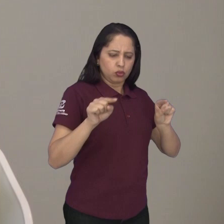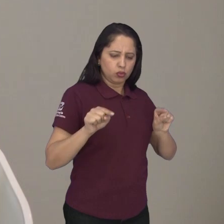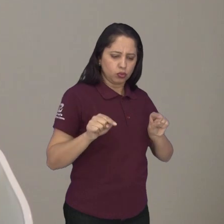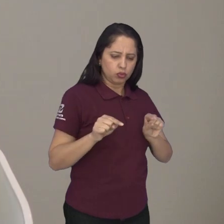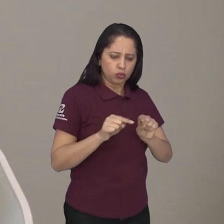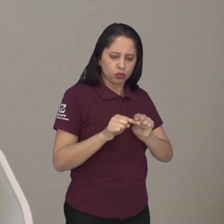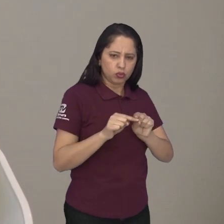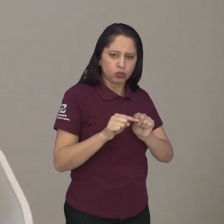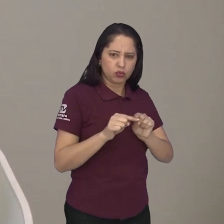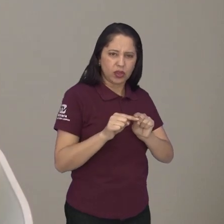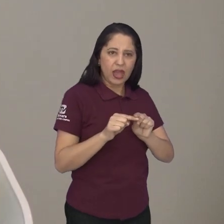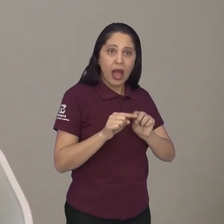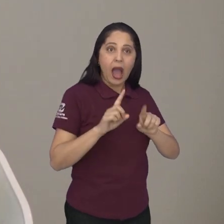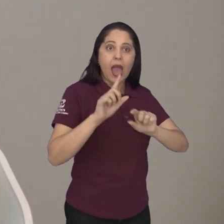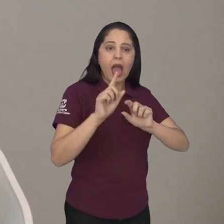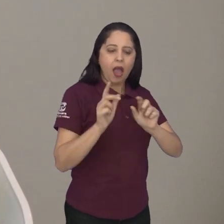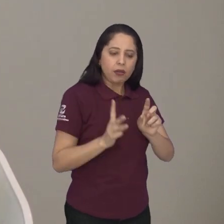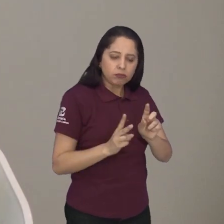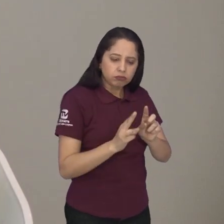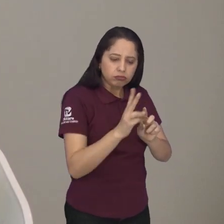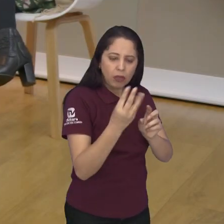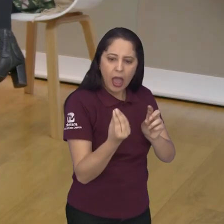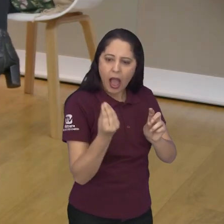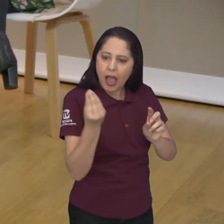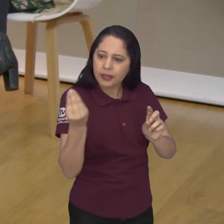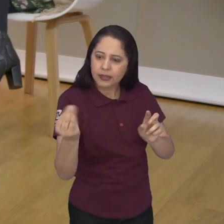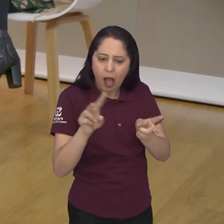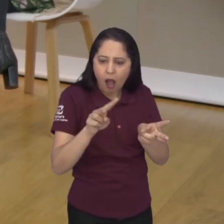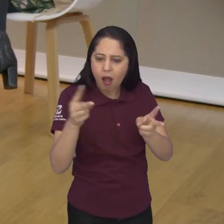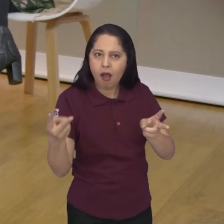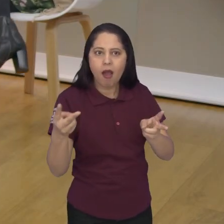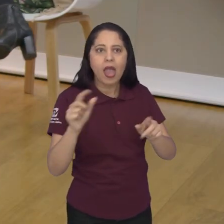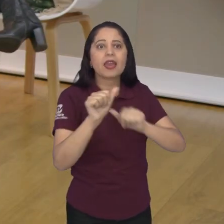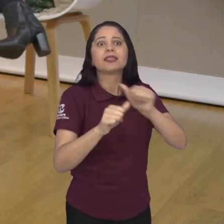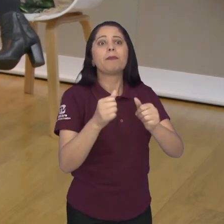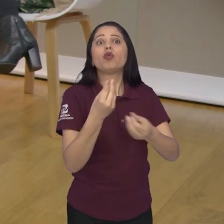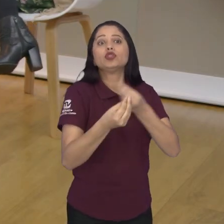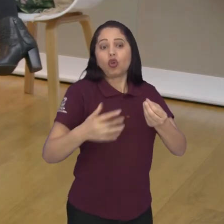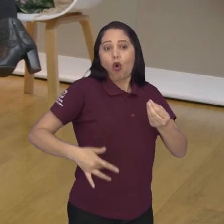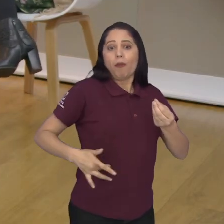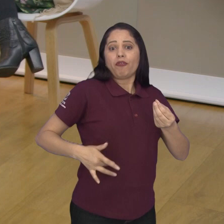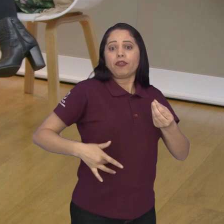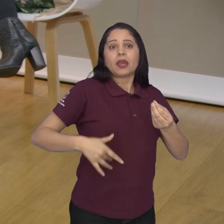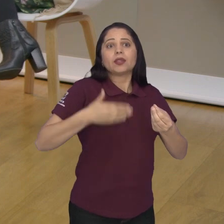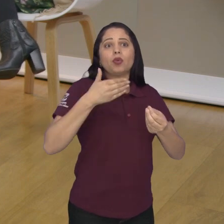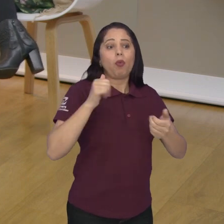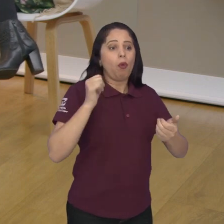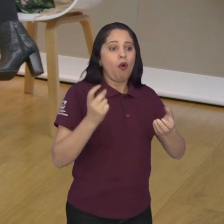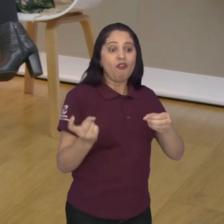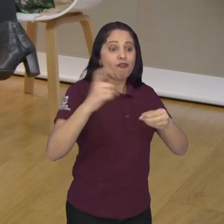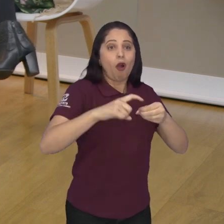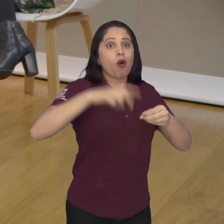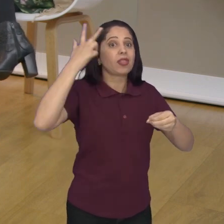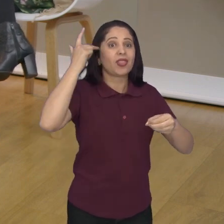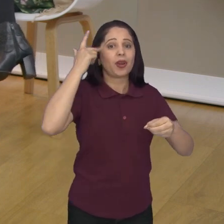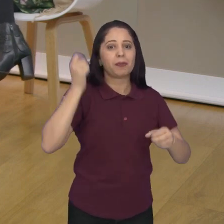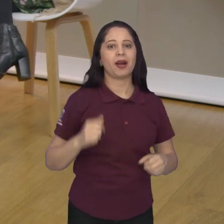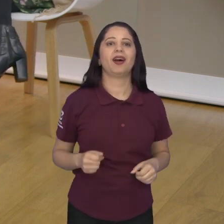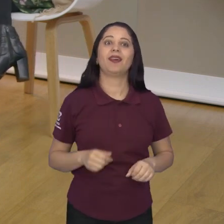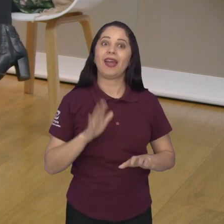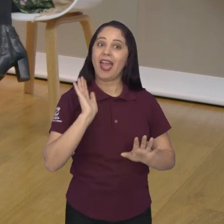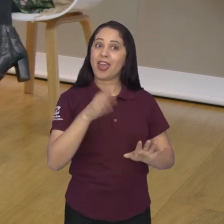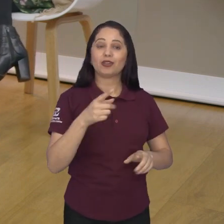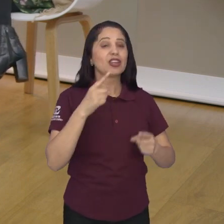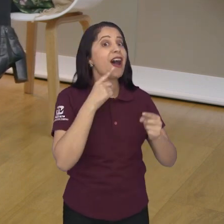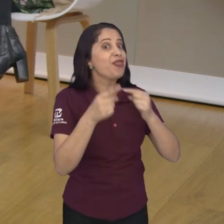e aí ele regenera, o fígado regenera? Eu vou pegar o gancho dessa pergunta. O que acontece com essa pauta? Inclusive, eu já estou